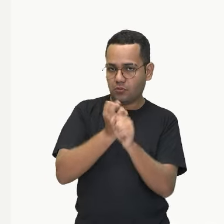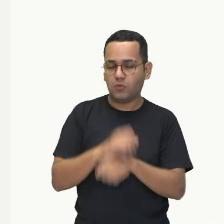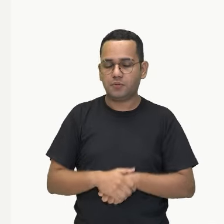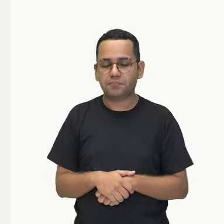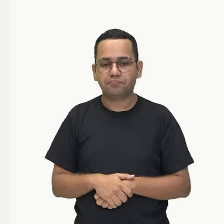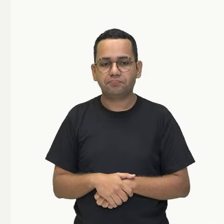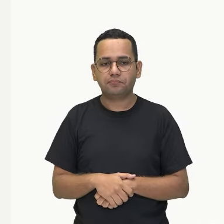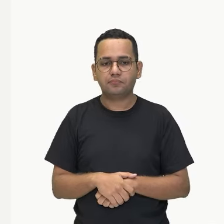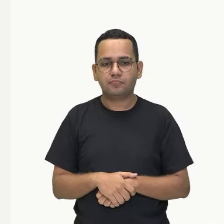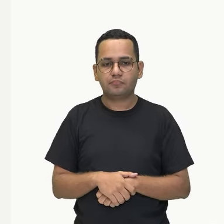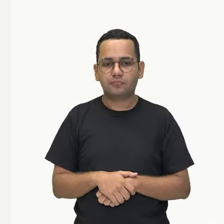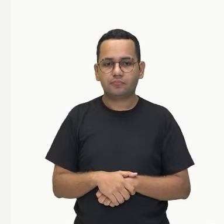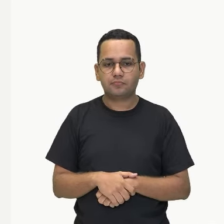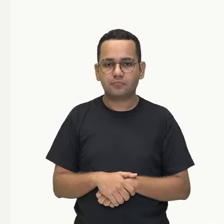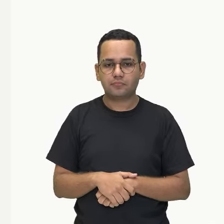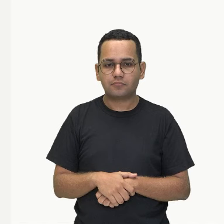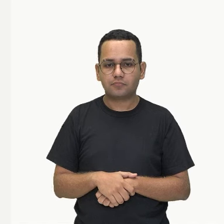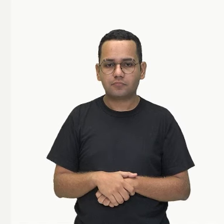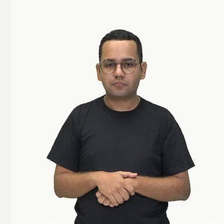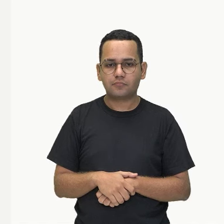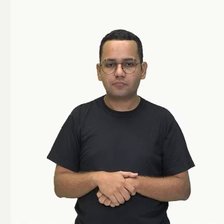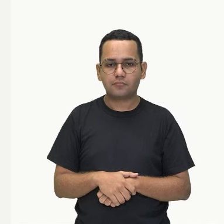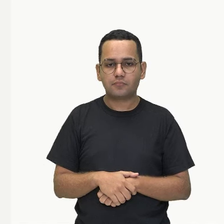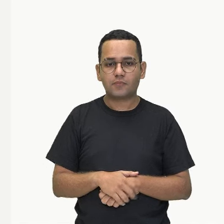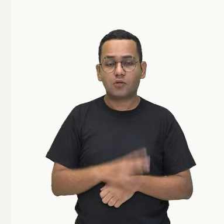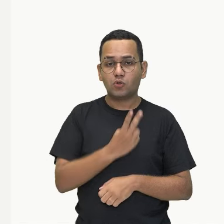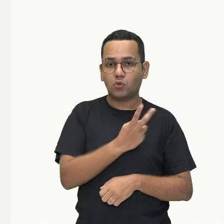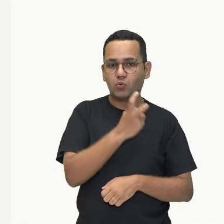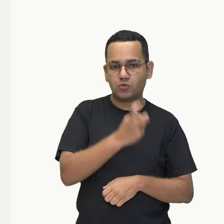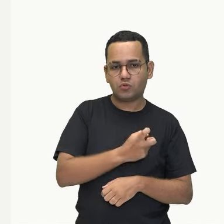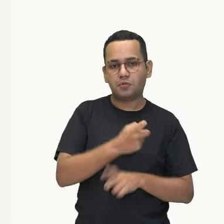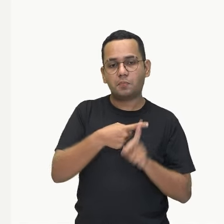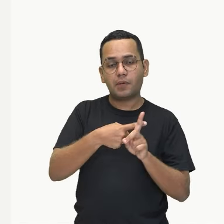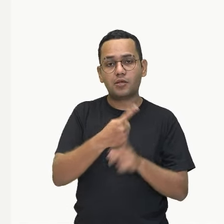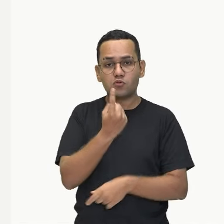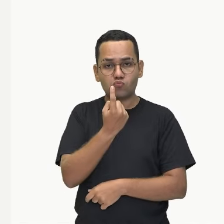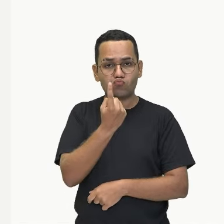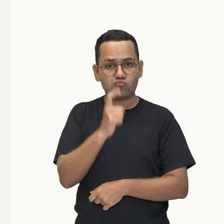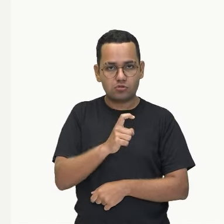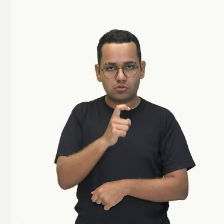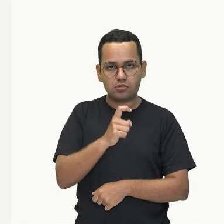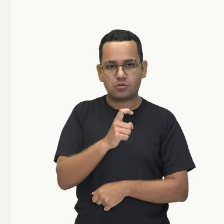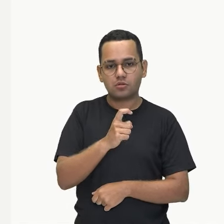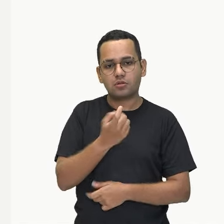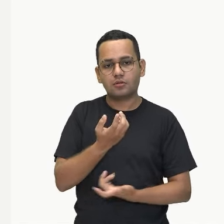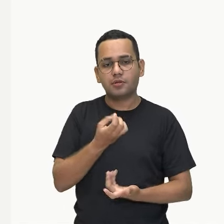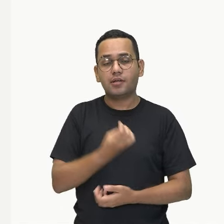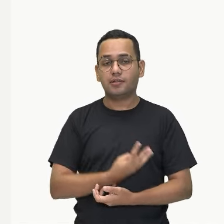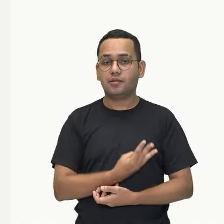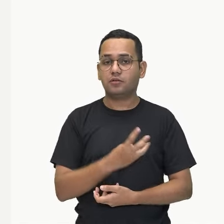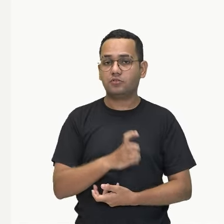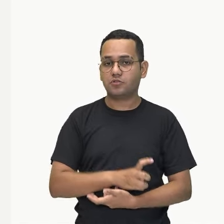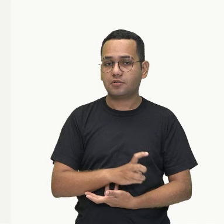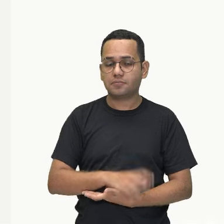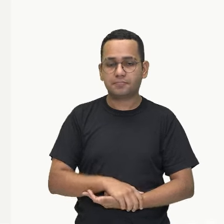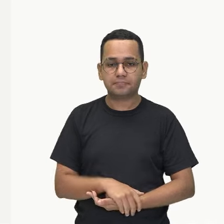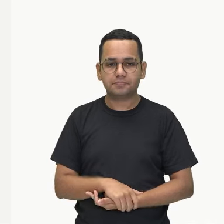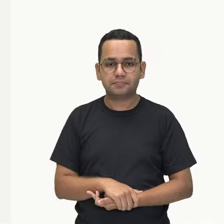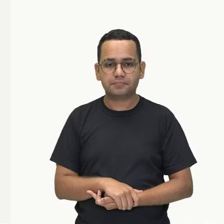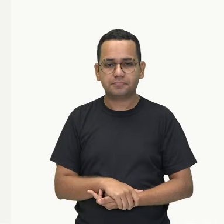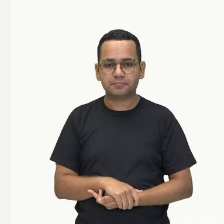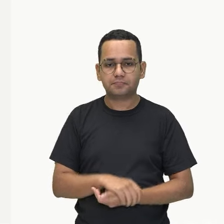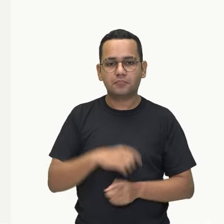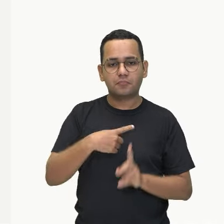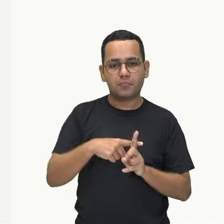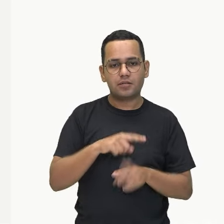2x, ó, mais um x. O que eu vou fazer? Vou ficar com 3x. E aí eu